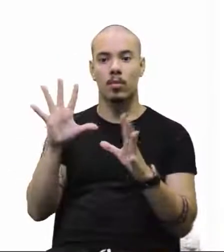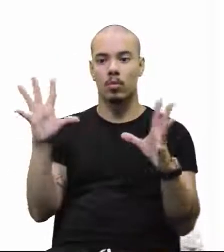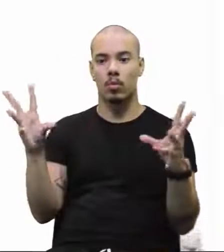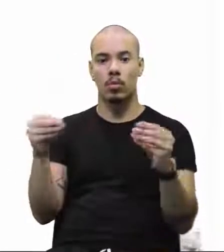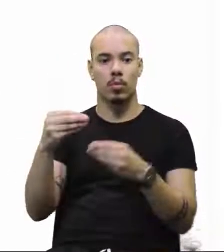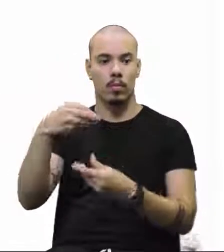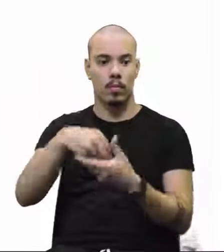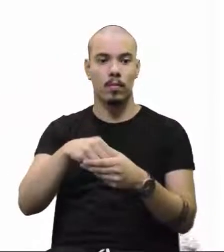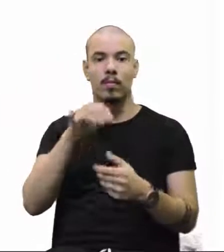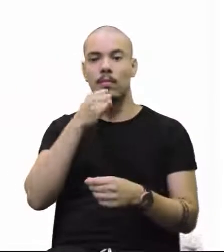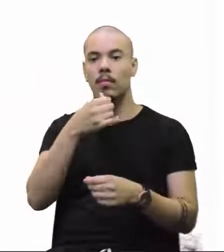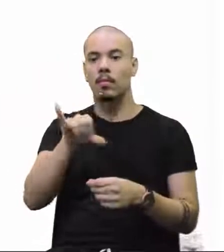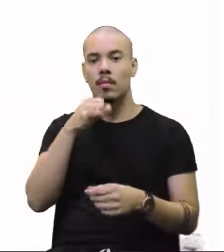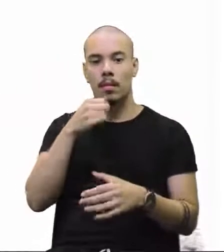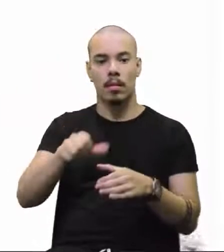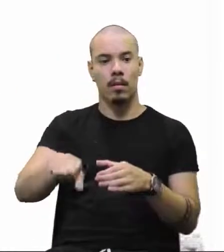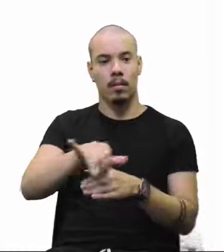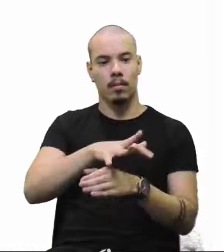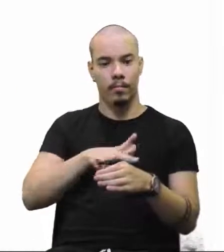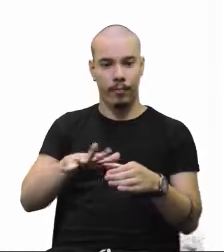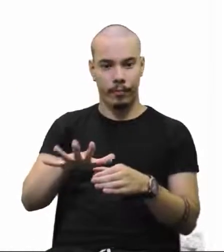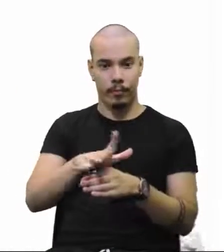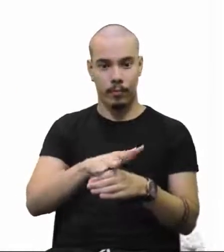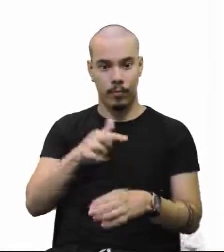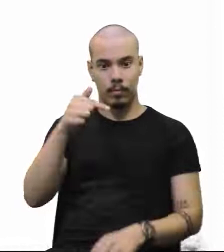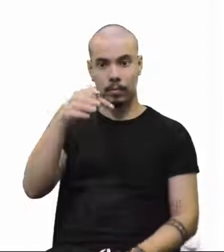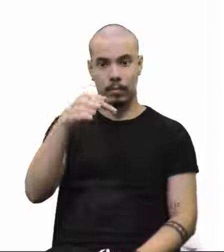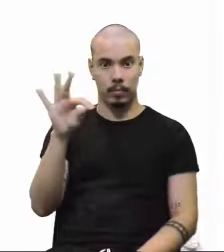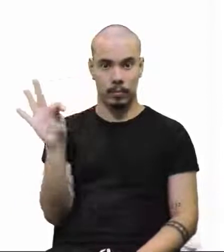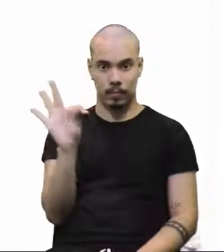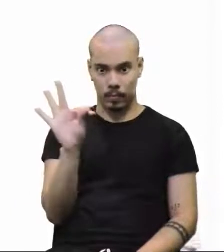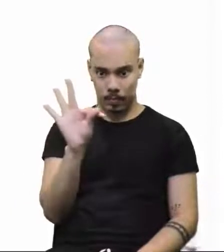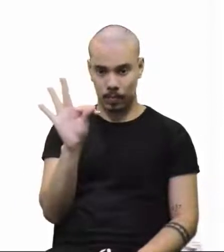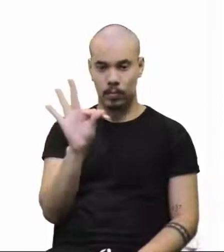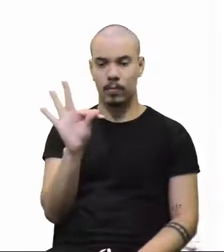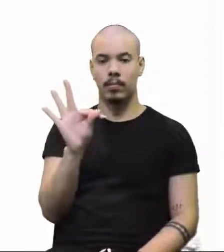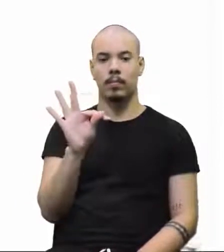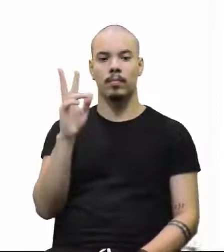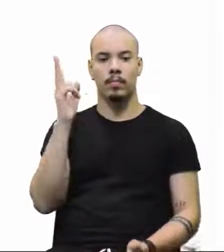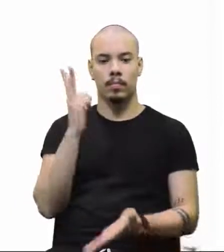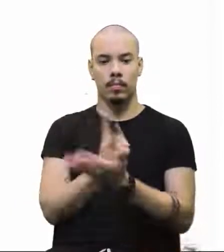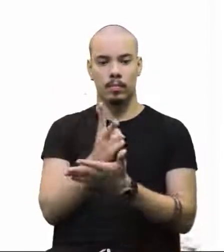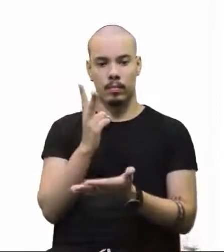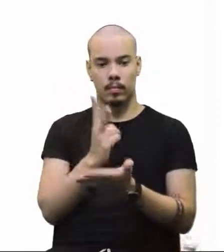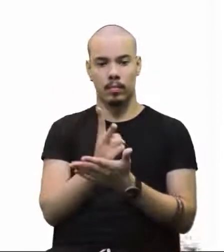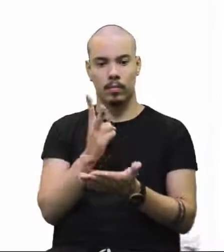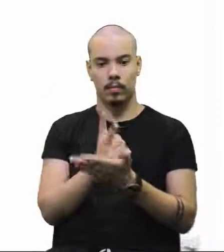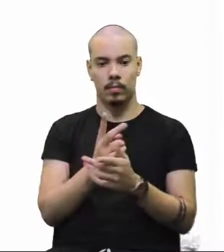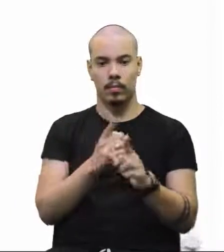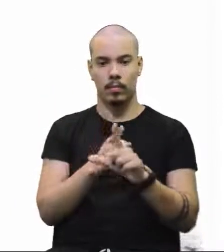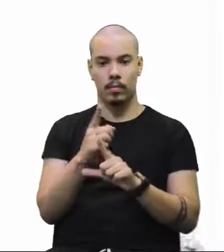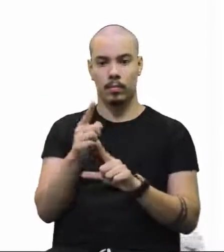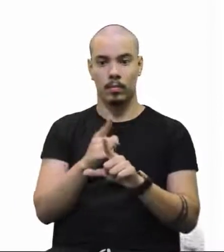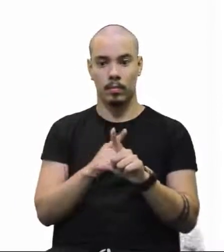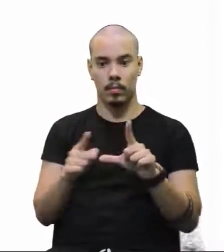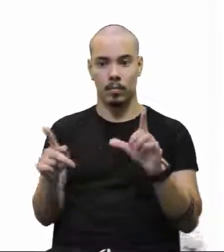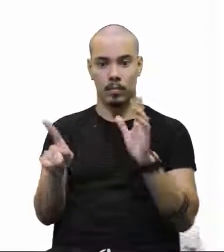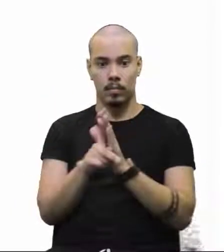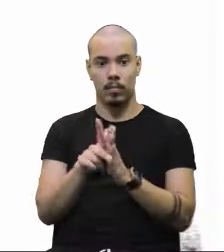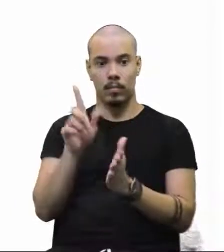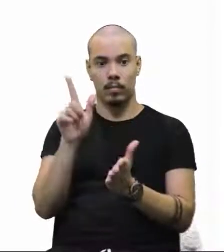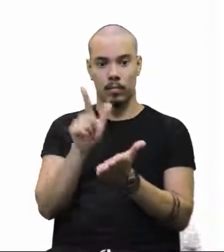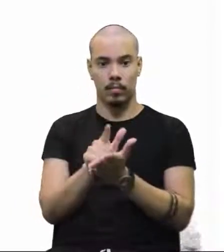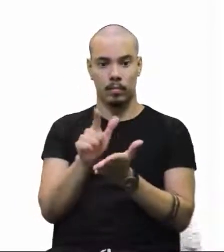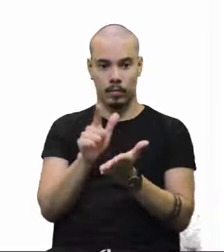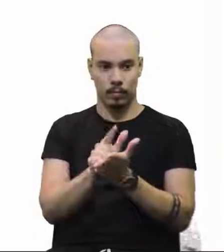um campo de indução magnética de 7 Tesla, perpendicular ao plano do papel. Olha